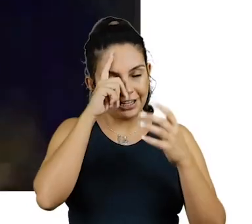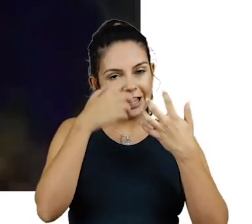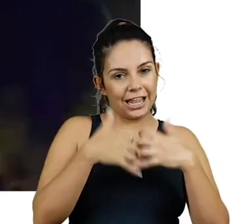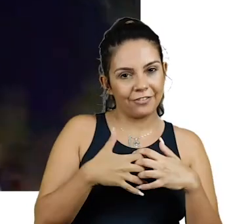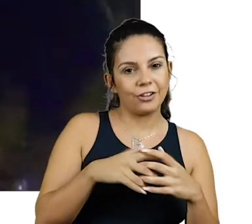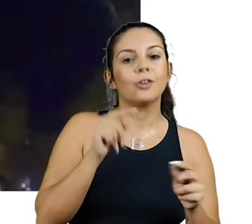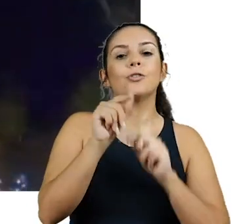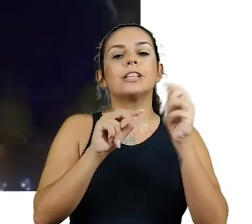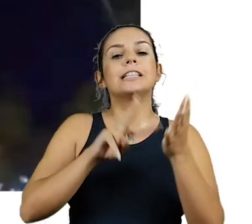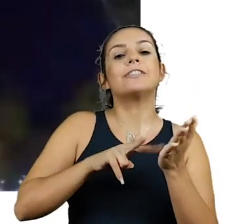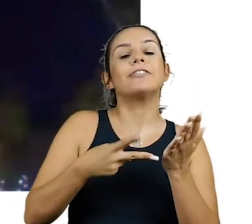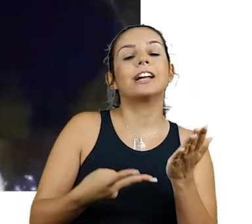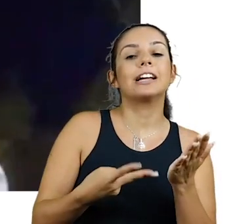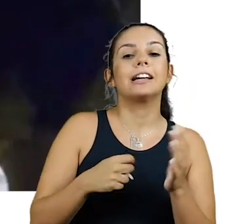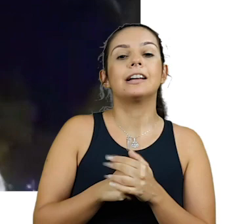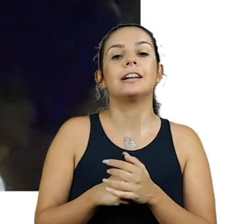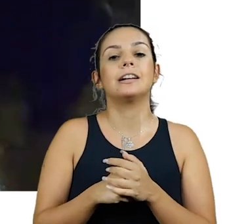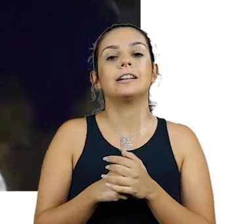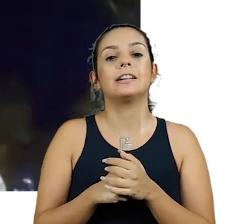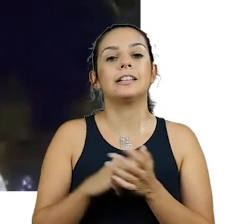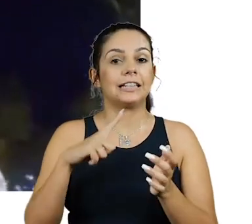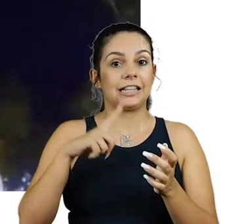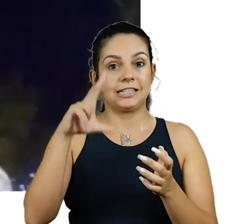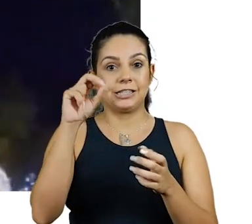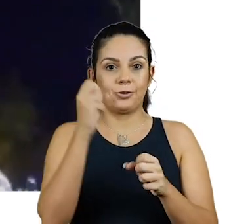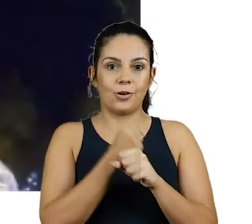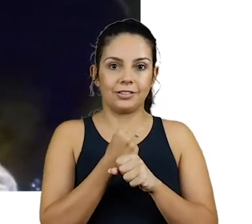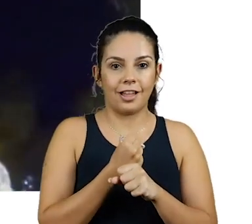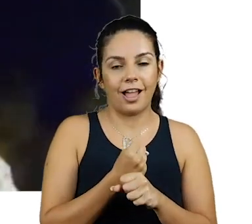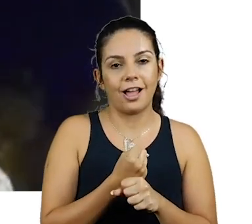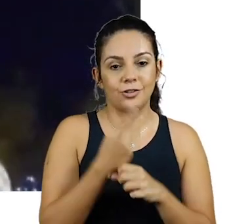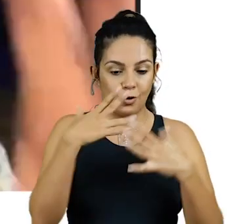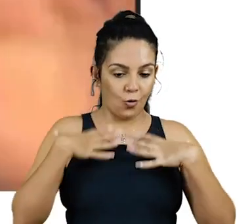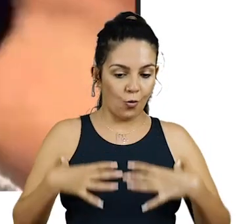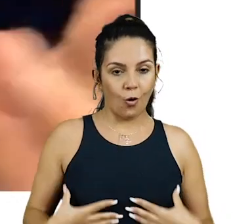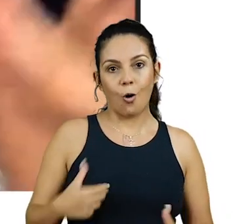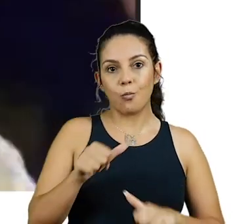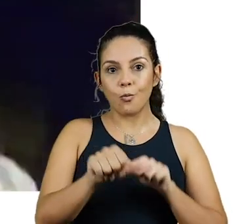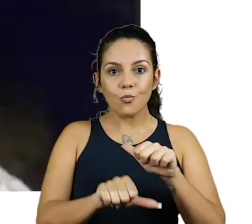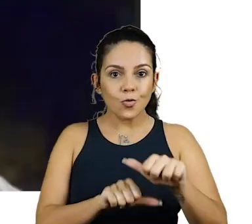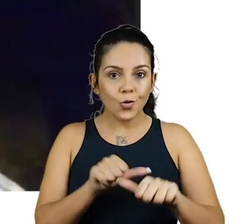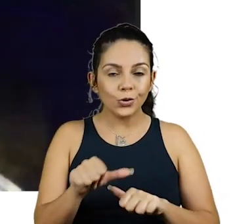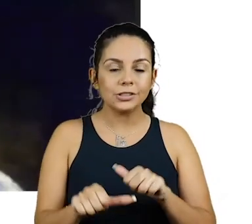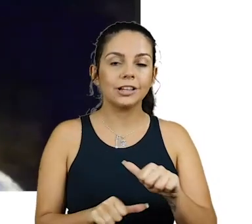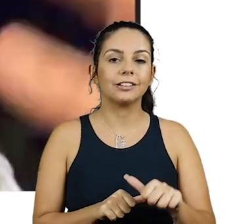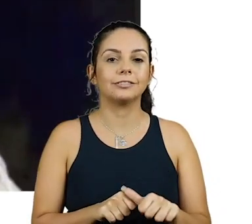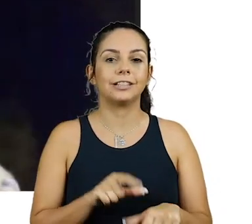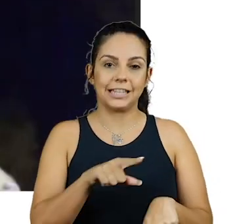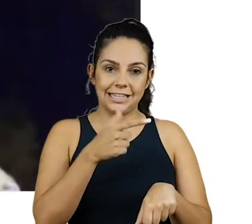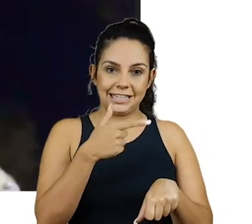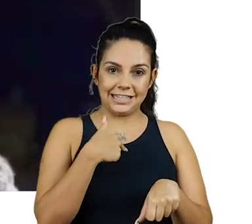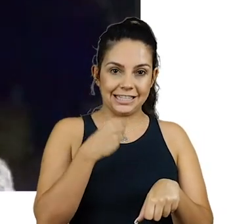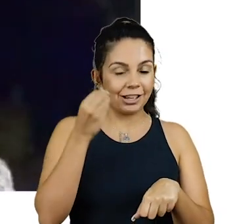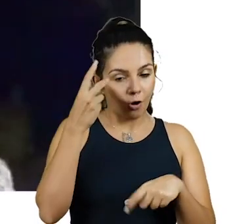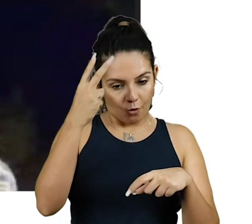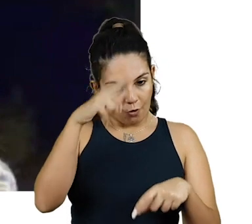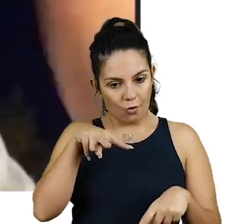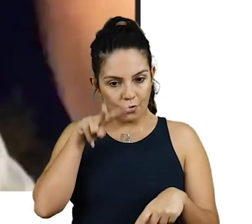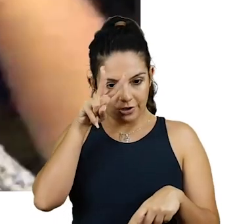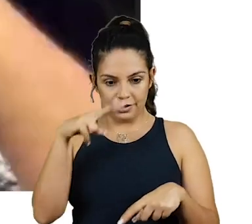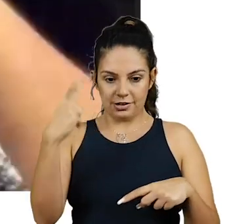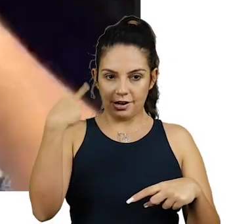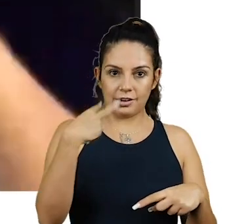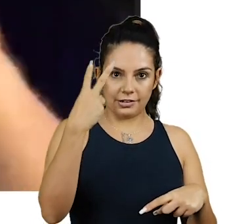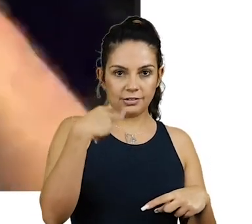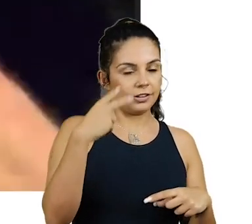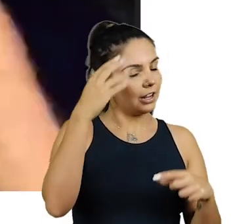refletindo sobre o que significa ter 50 anos, como é que teu corpo muda. Basicamente, era um grande ensaio. Era eu olhando no espelho,